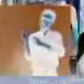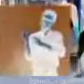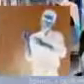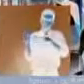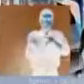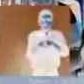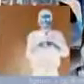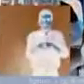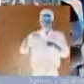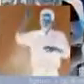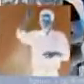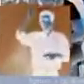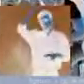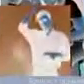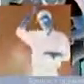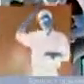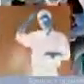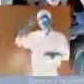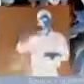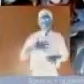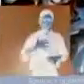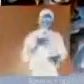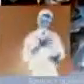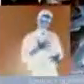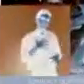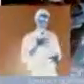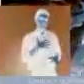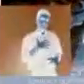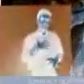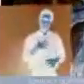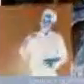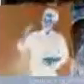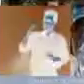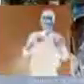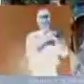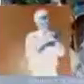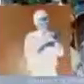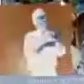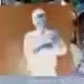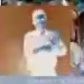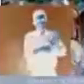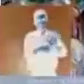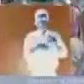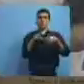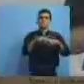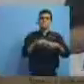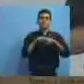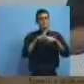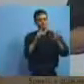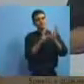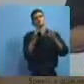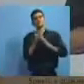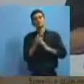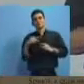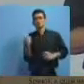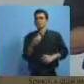mesmo Espírito, e gozemos sempre da sua consolação, por Cristo, Senhor